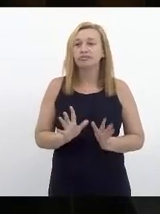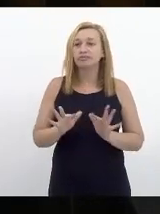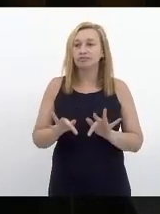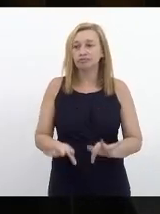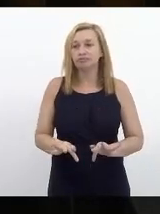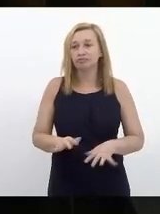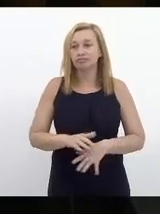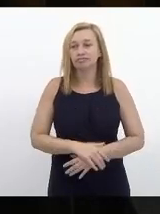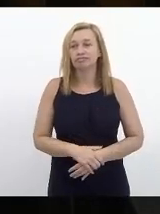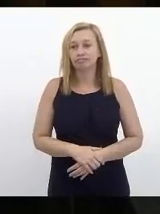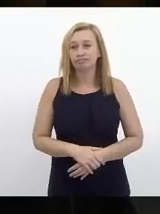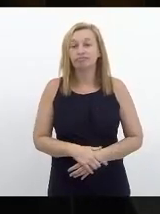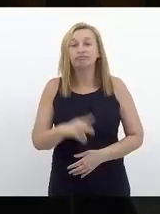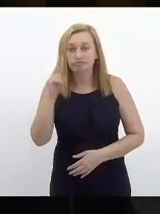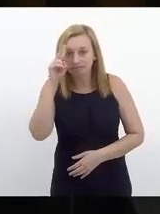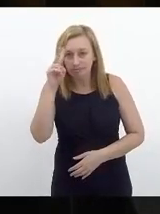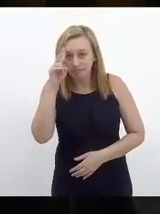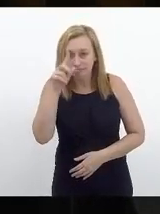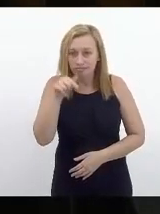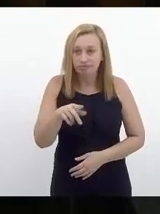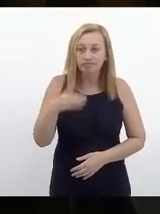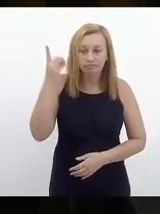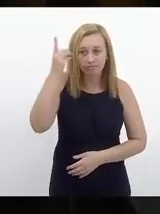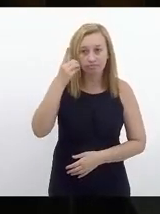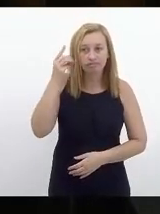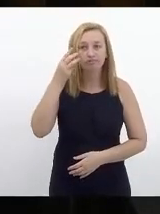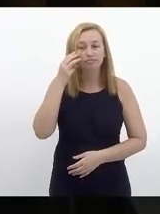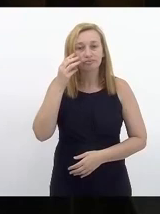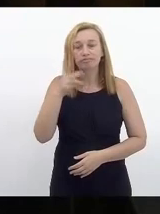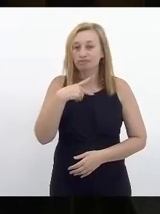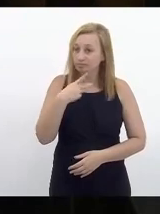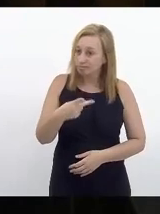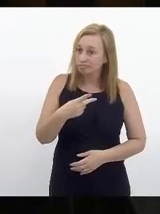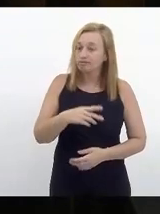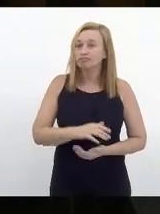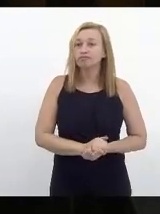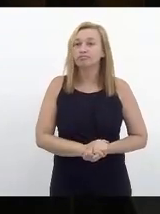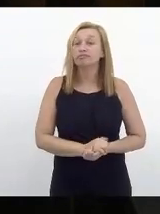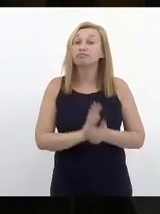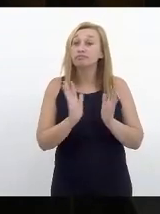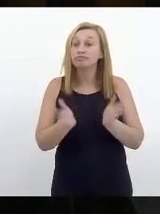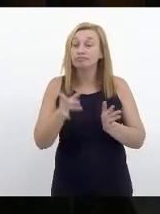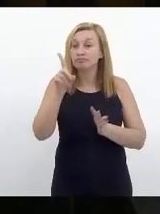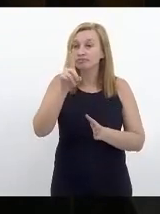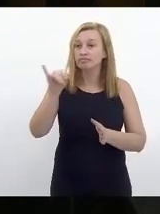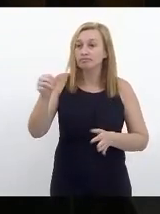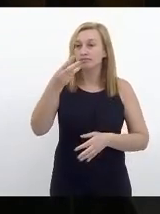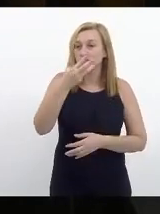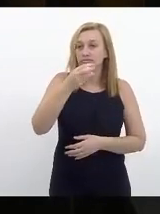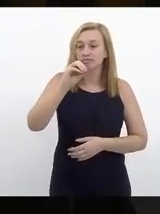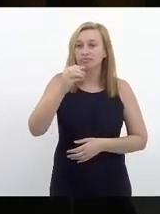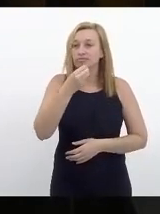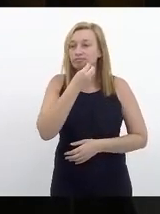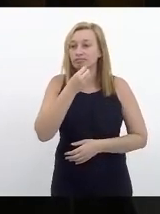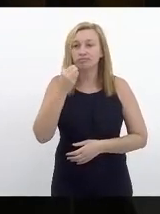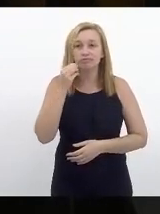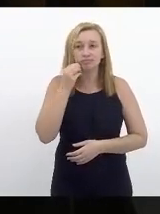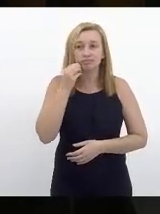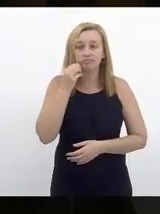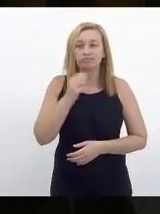concluir, lembrar aqui o que o deputado Waldeck colocou, que hoje é dia 30 de